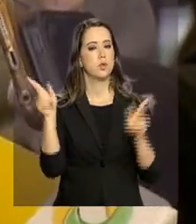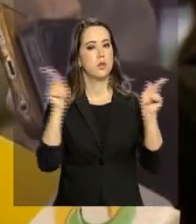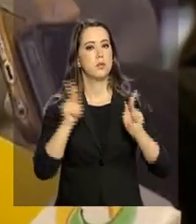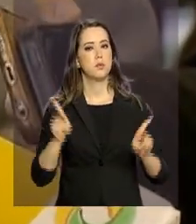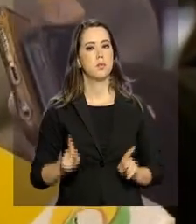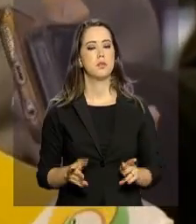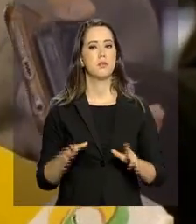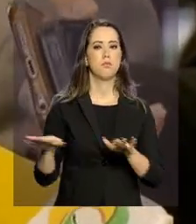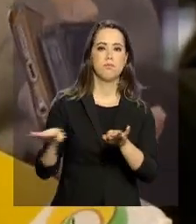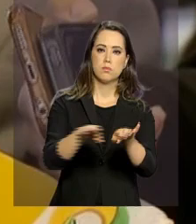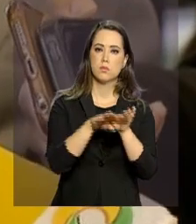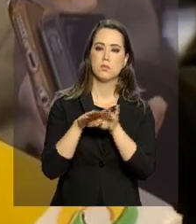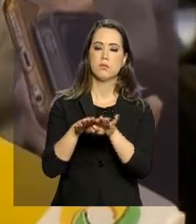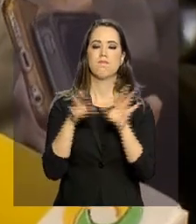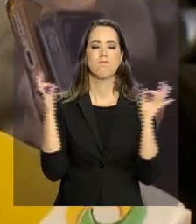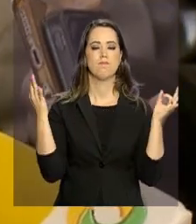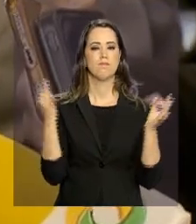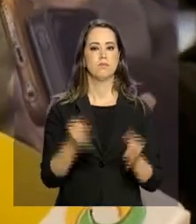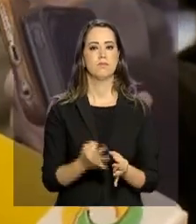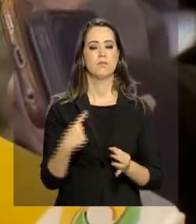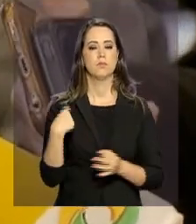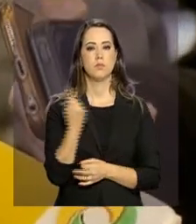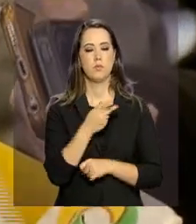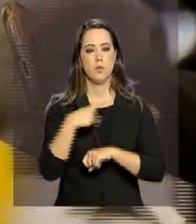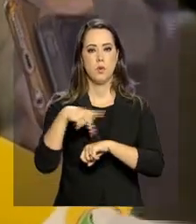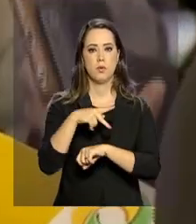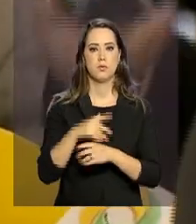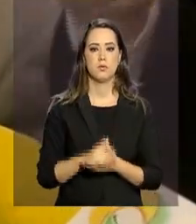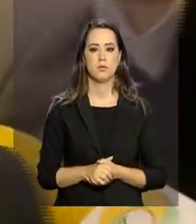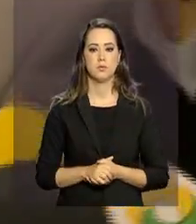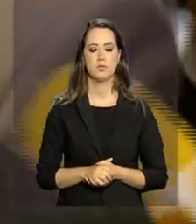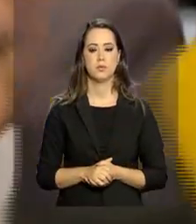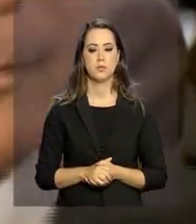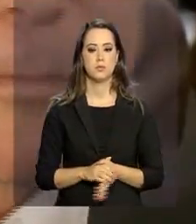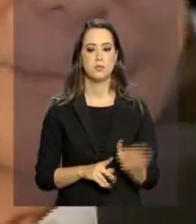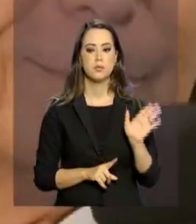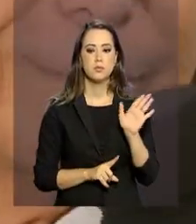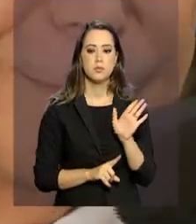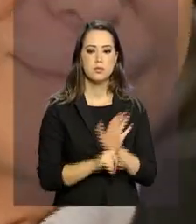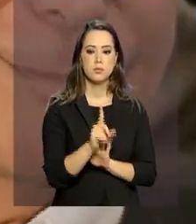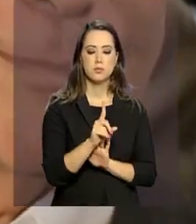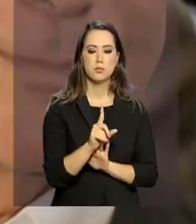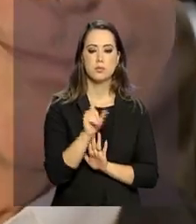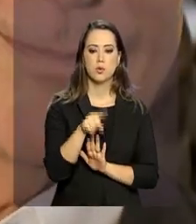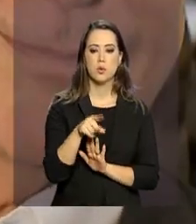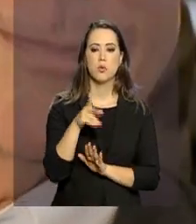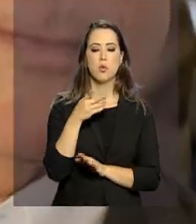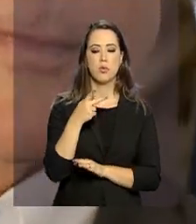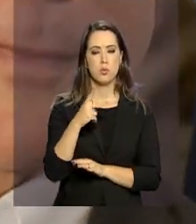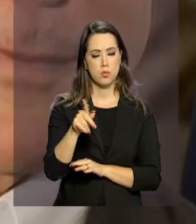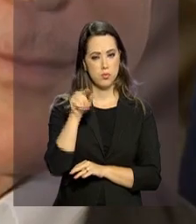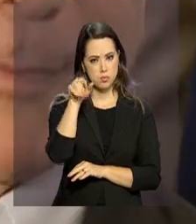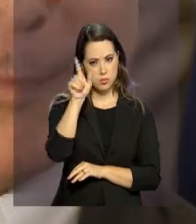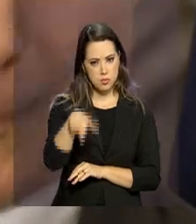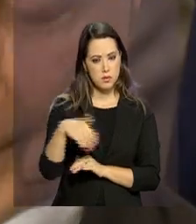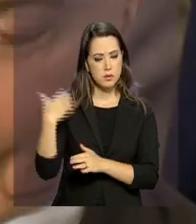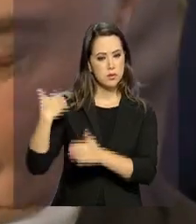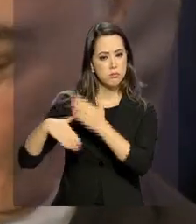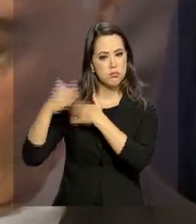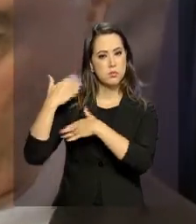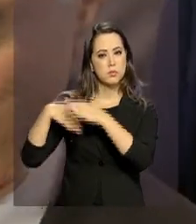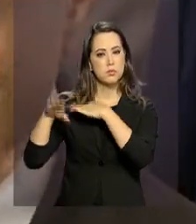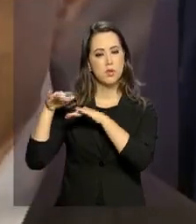de uma harmonia extraordinária em todo o país aqui é antigo nessa redemocratização